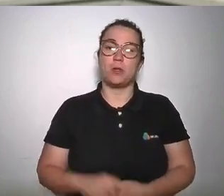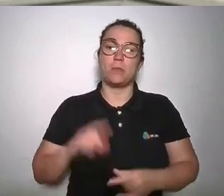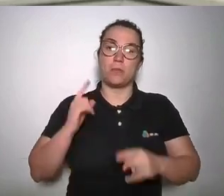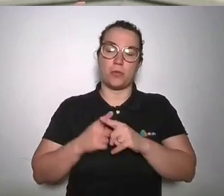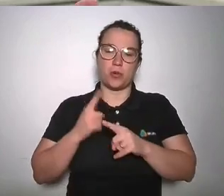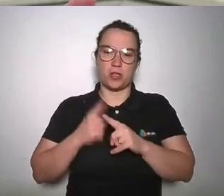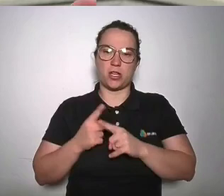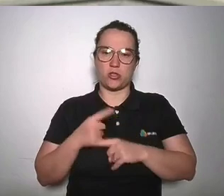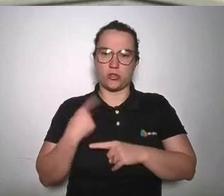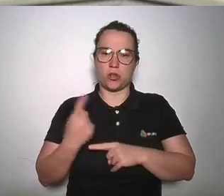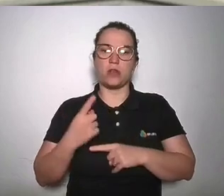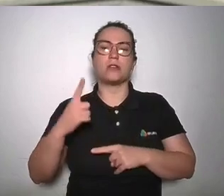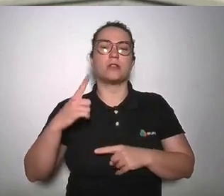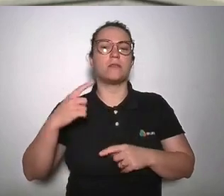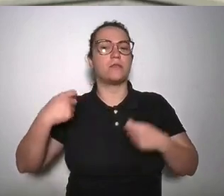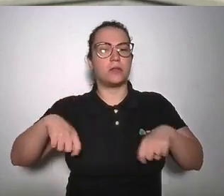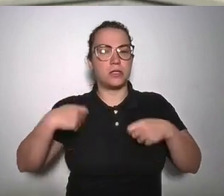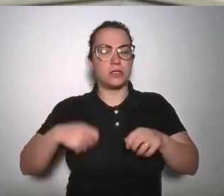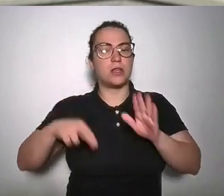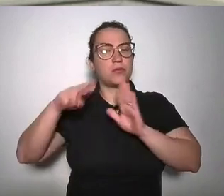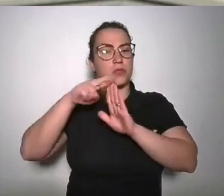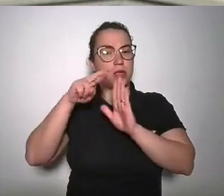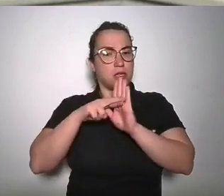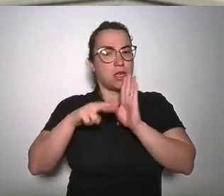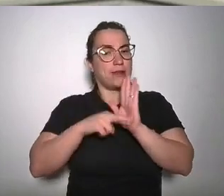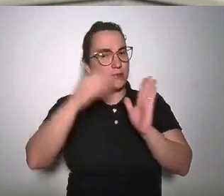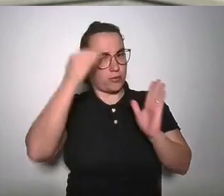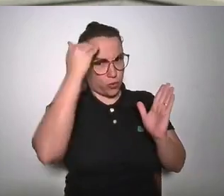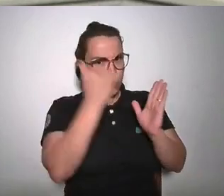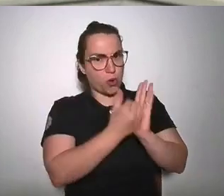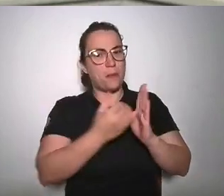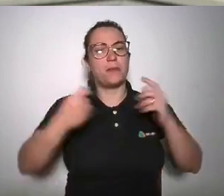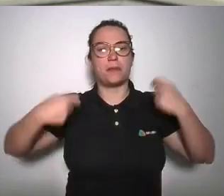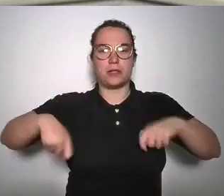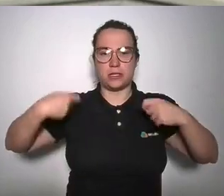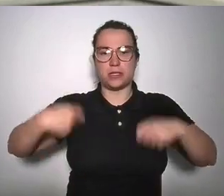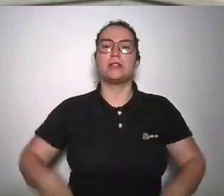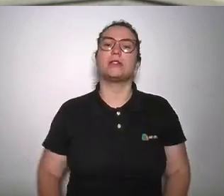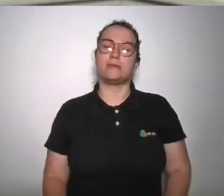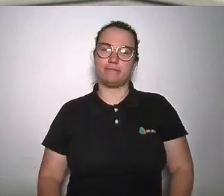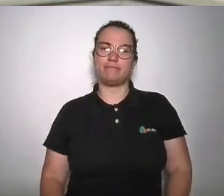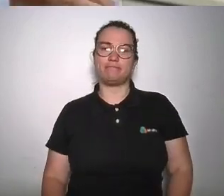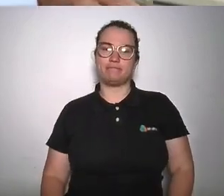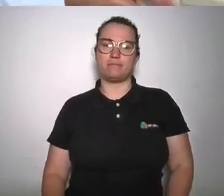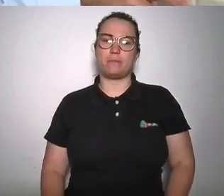nós temos que ter regras a serem seguidas, né?